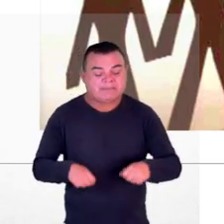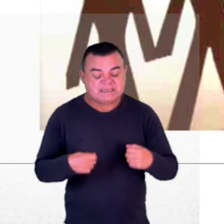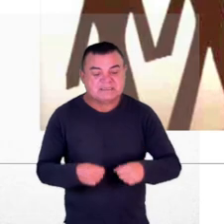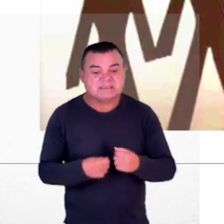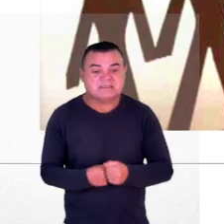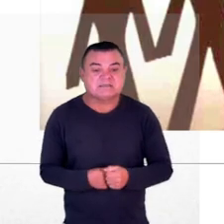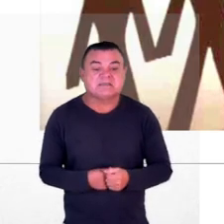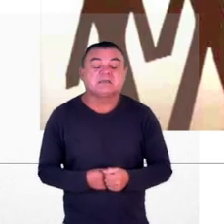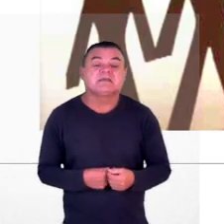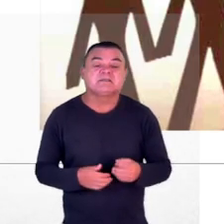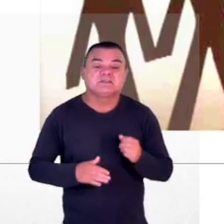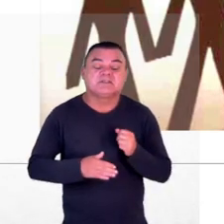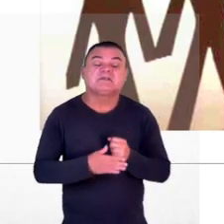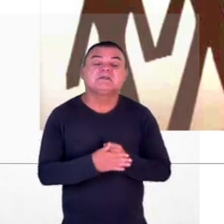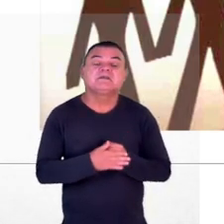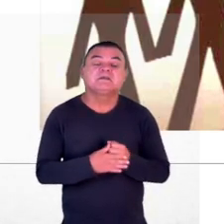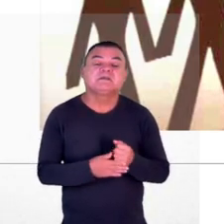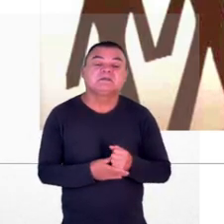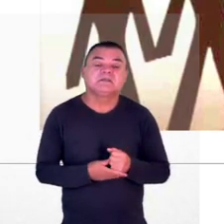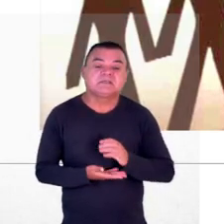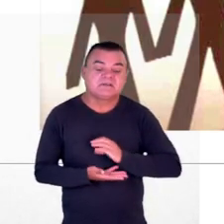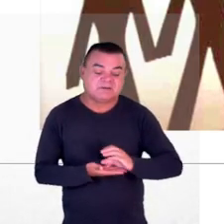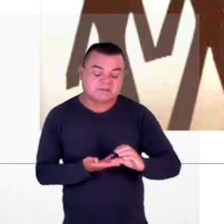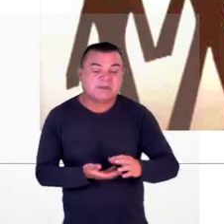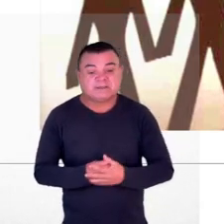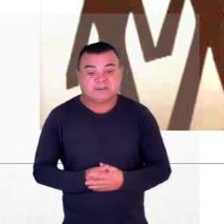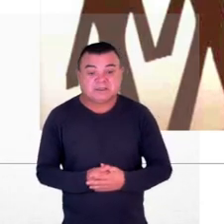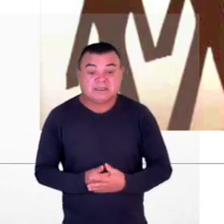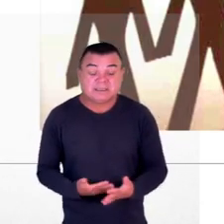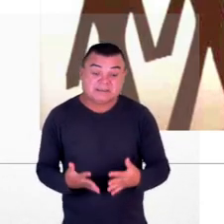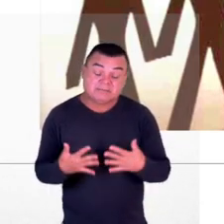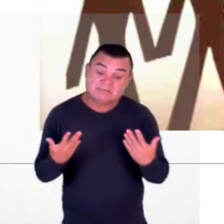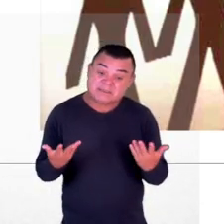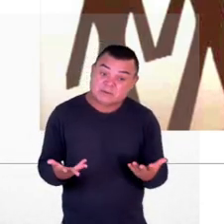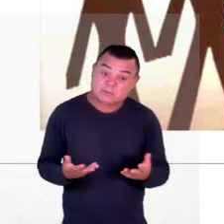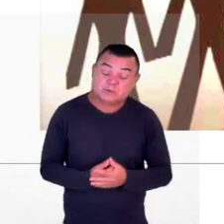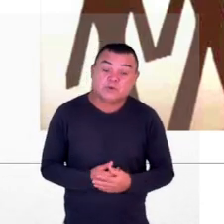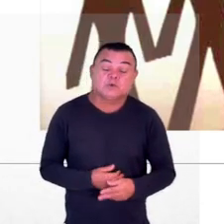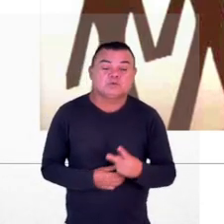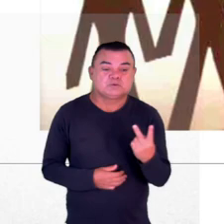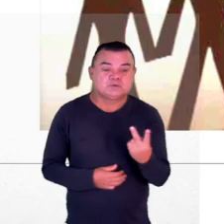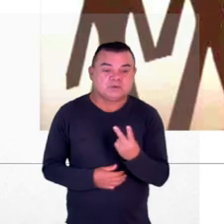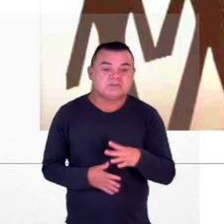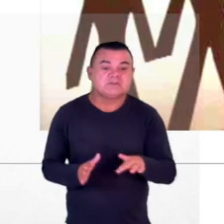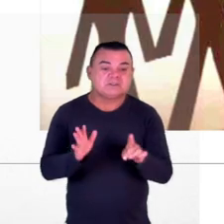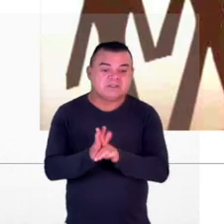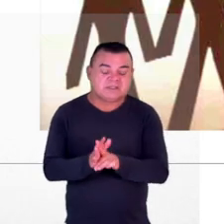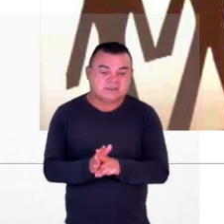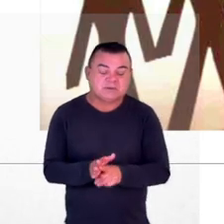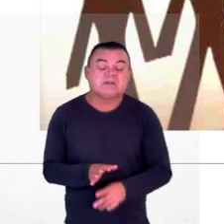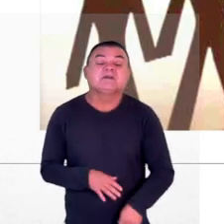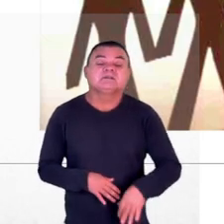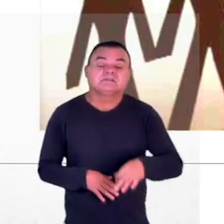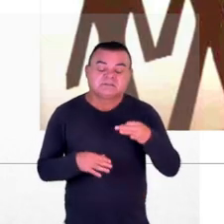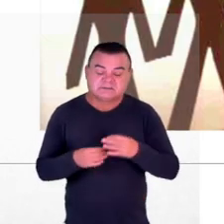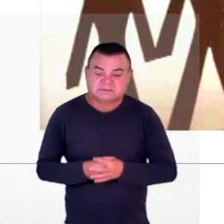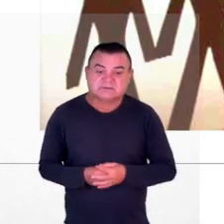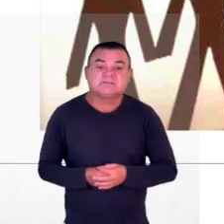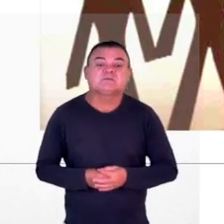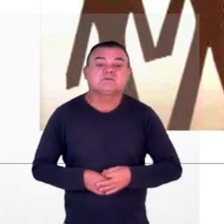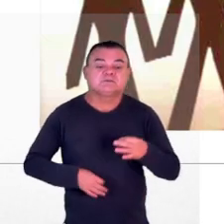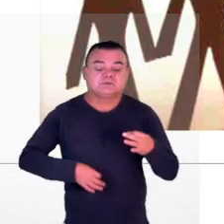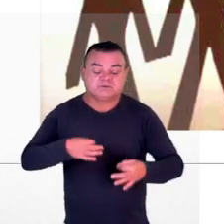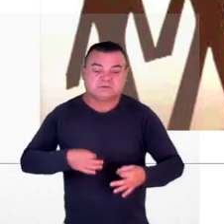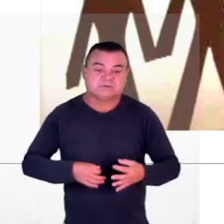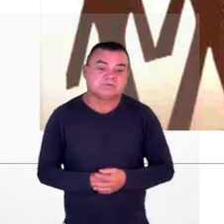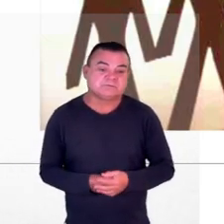hoje em dia tem-se que ambos os direitos são exigíveis e justici quando